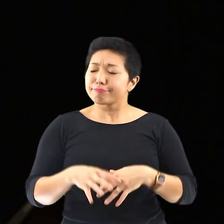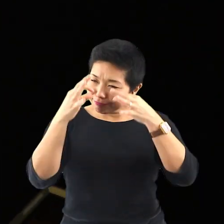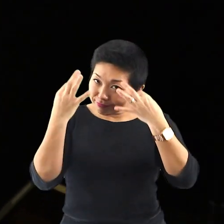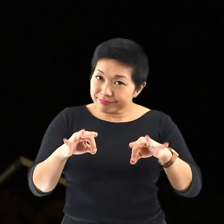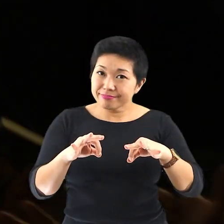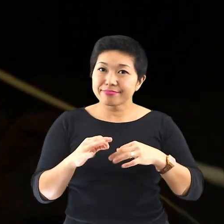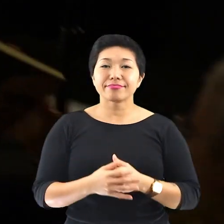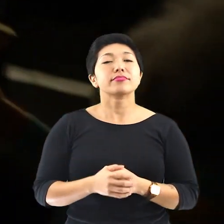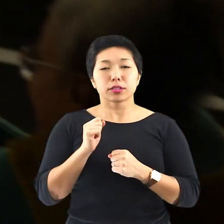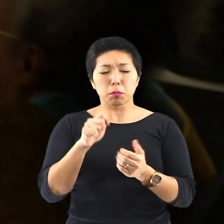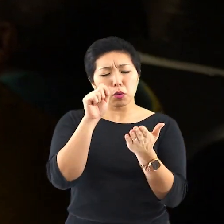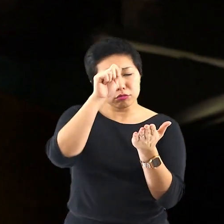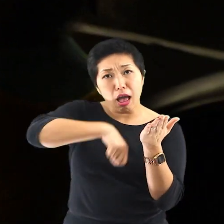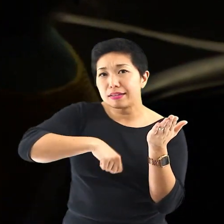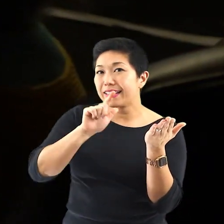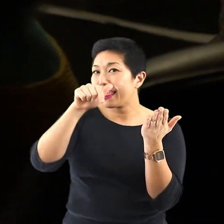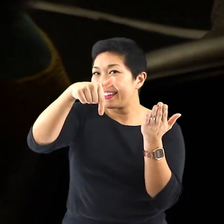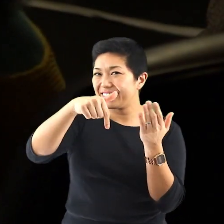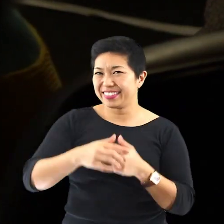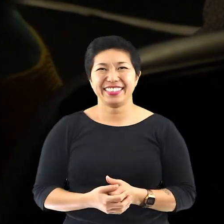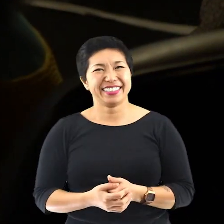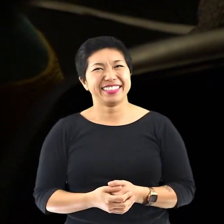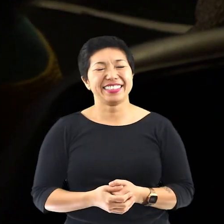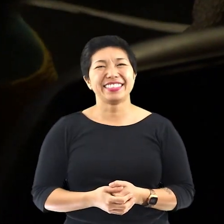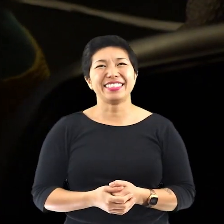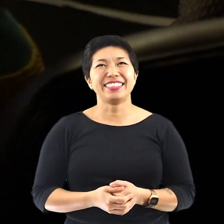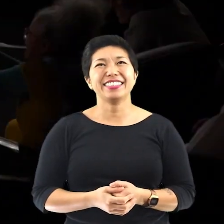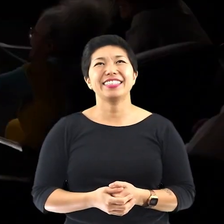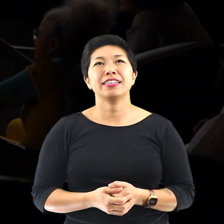mais do que justo. Posso fazer uma dedicatória daqui a pouquinho, tá?